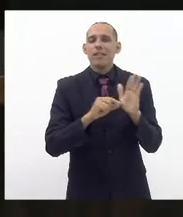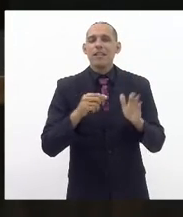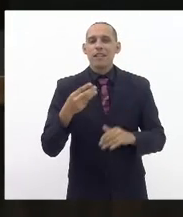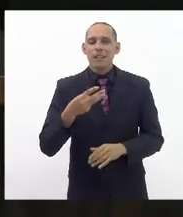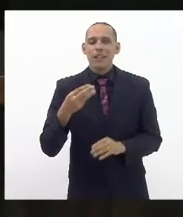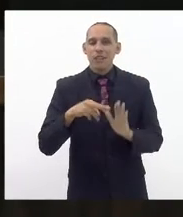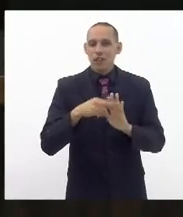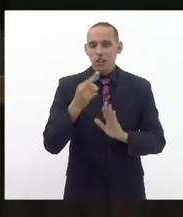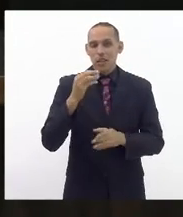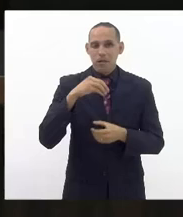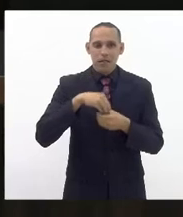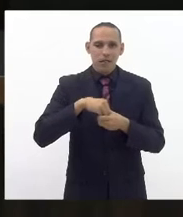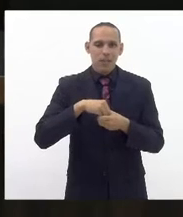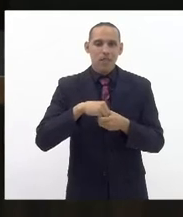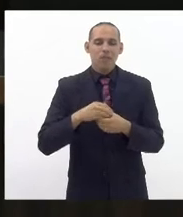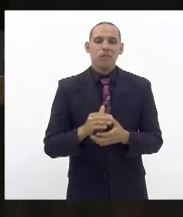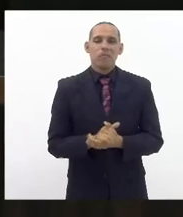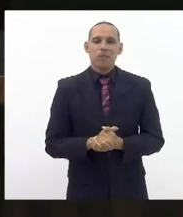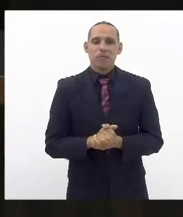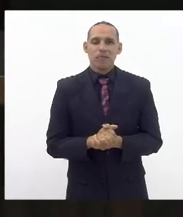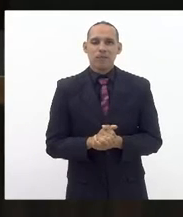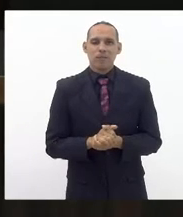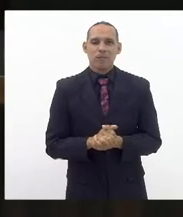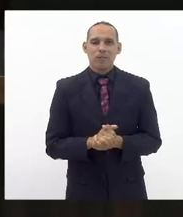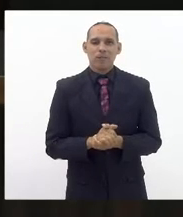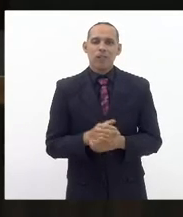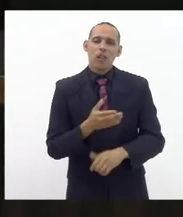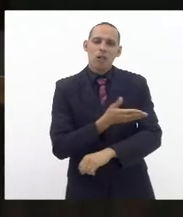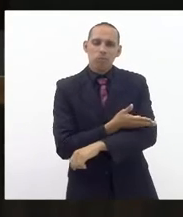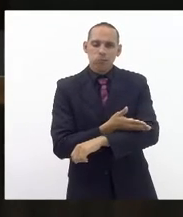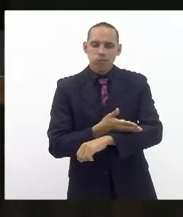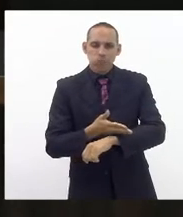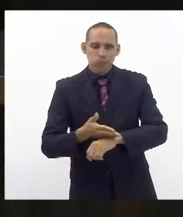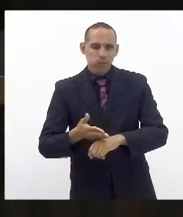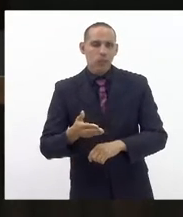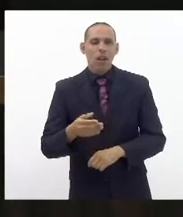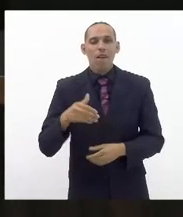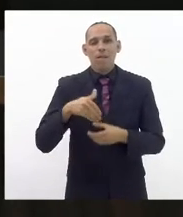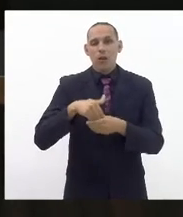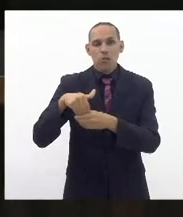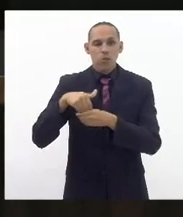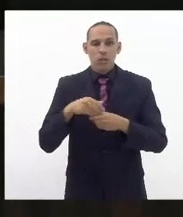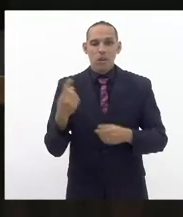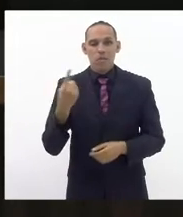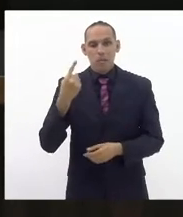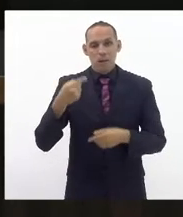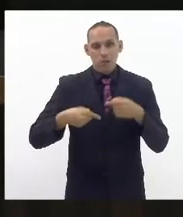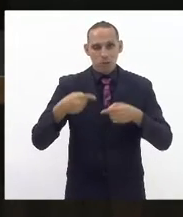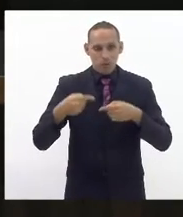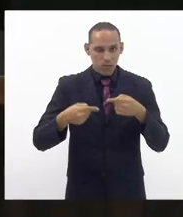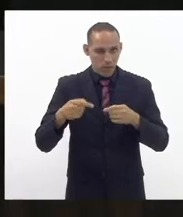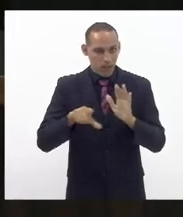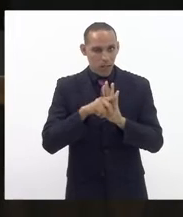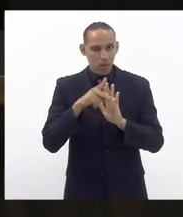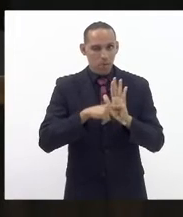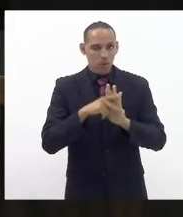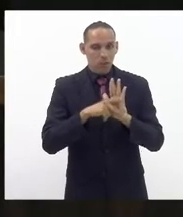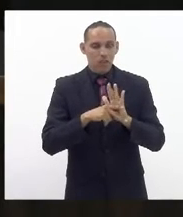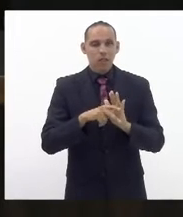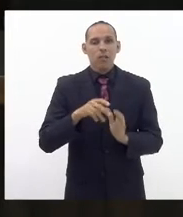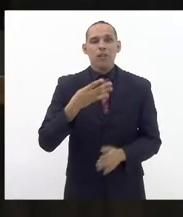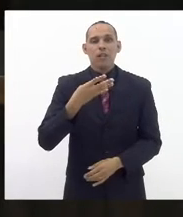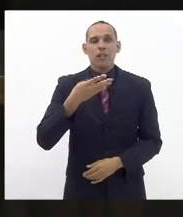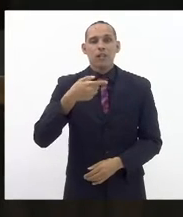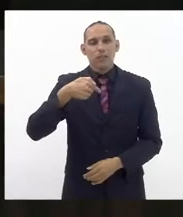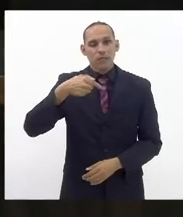Regimento Interno em tramitação ordinária, em votação em primeira discussão. Projeto de lei número